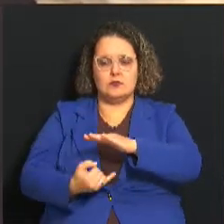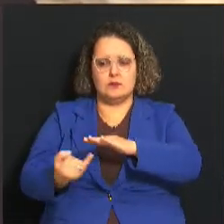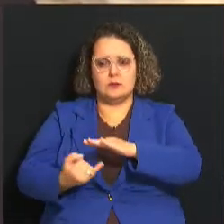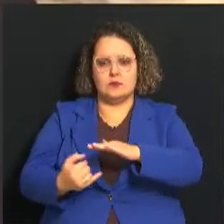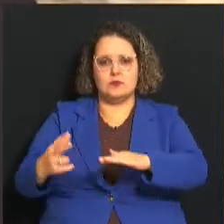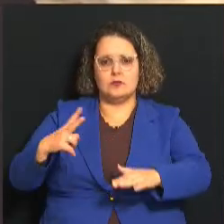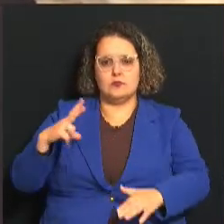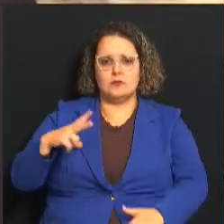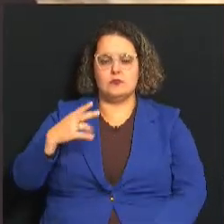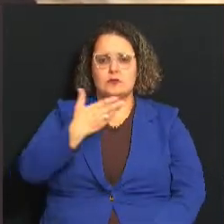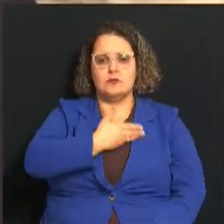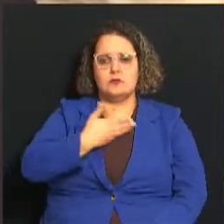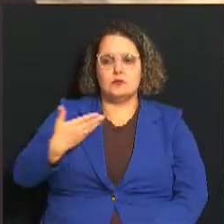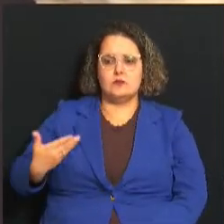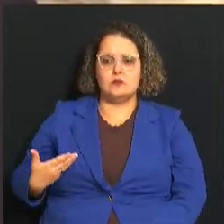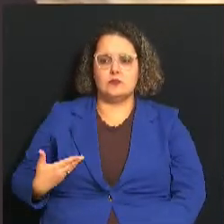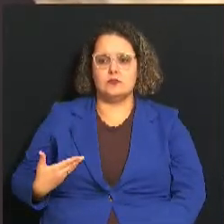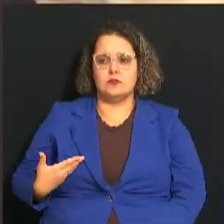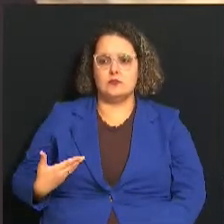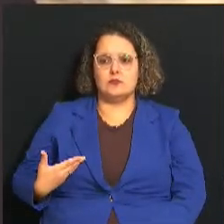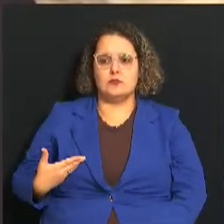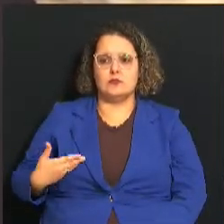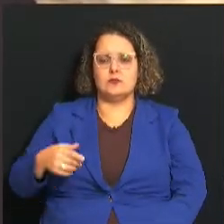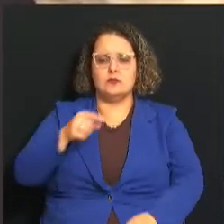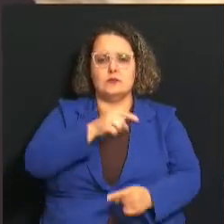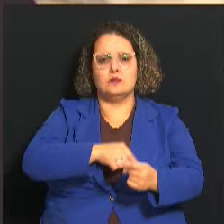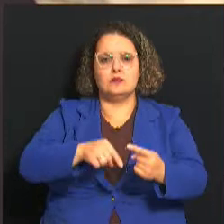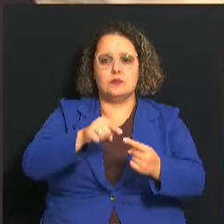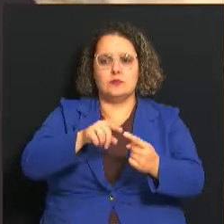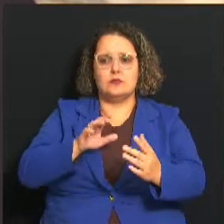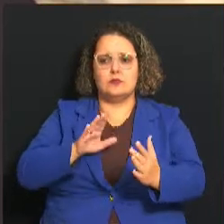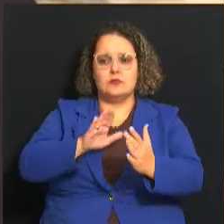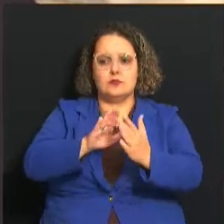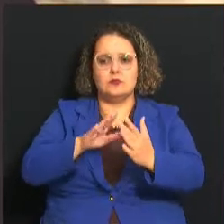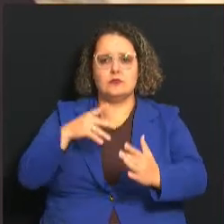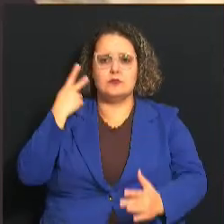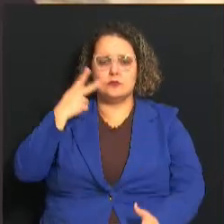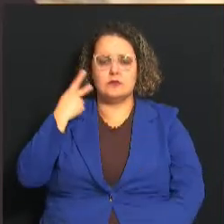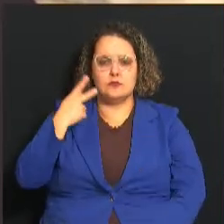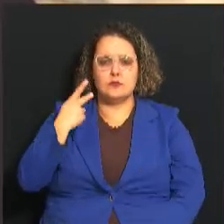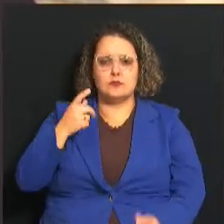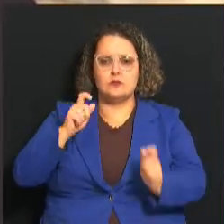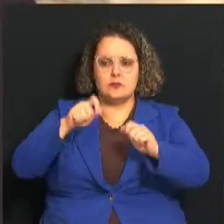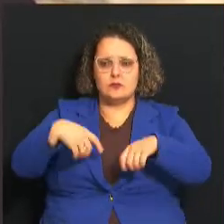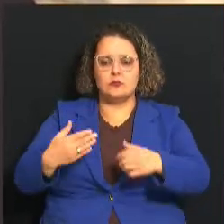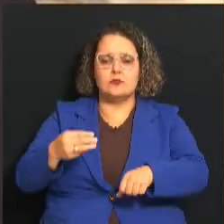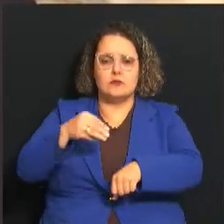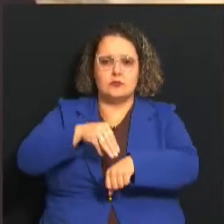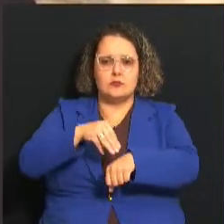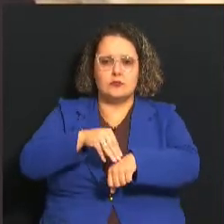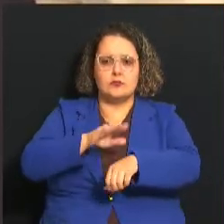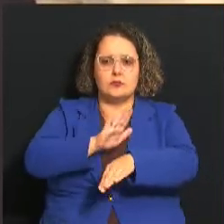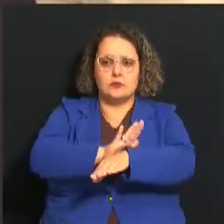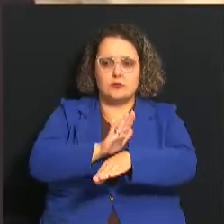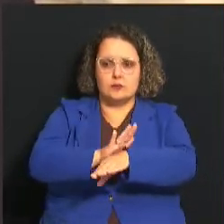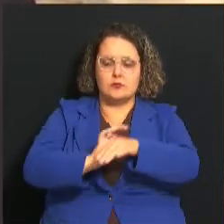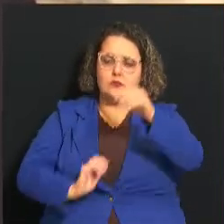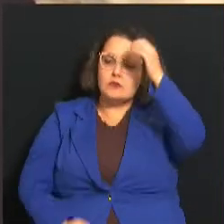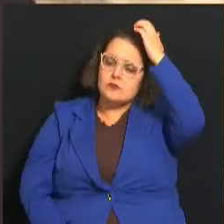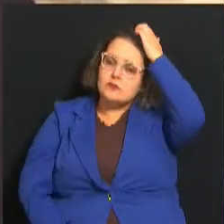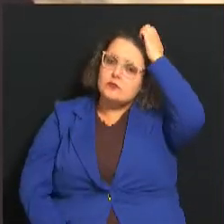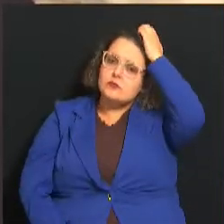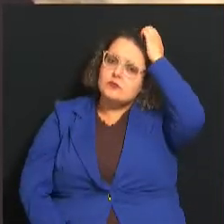privadas, envolvida com os objetivos da Frente Parlamentar na condição de membros colaboradores.